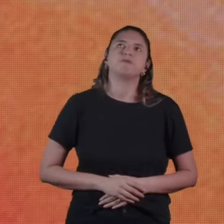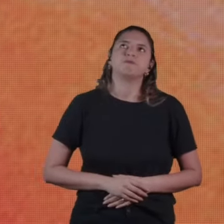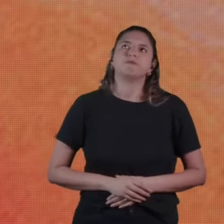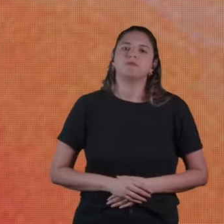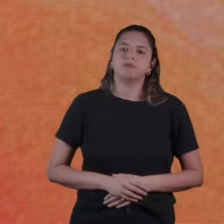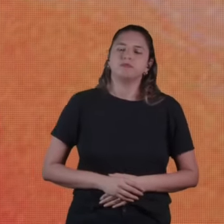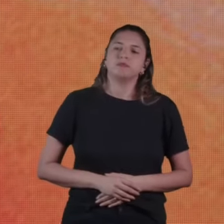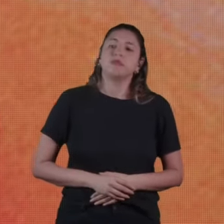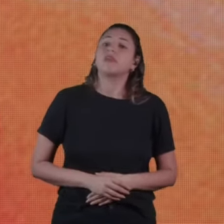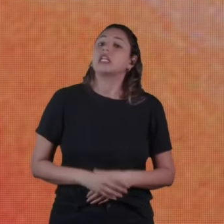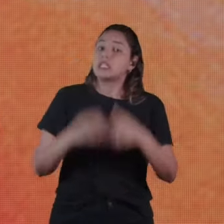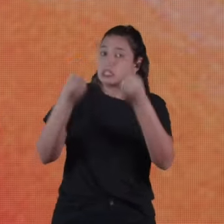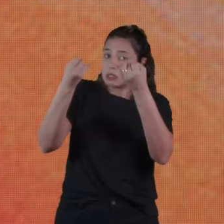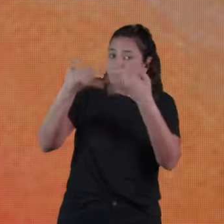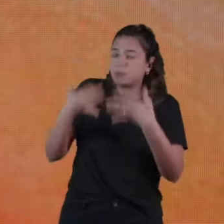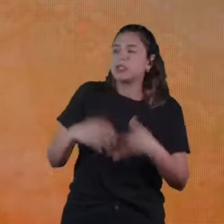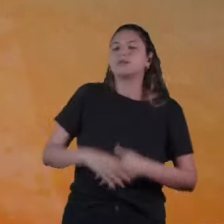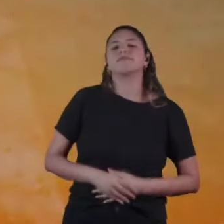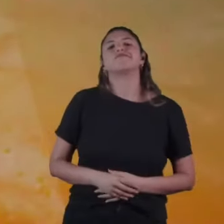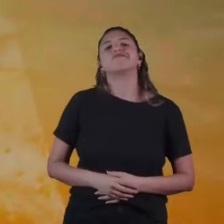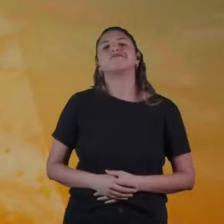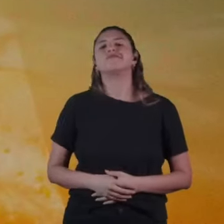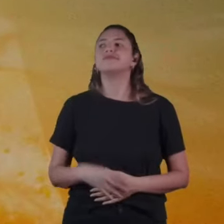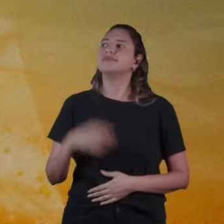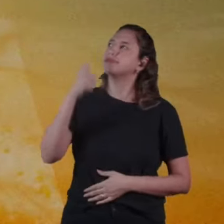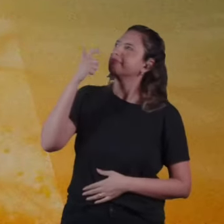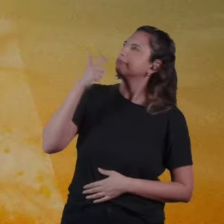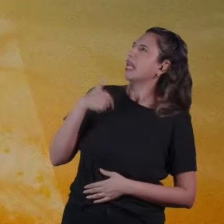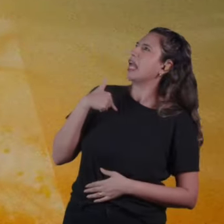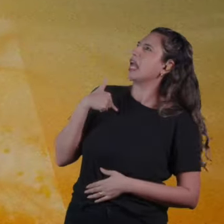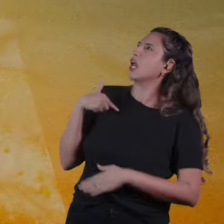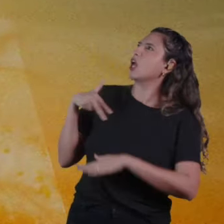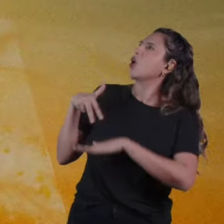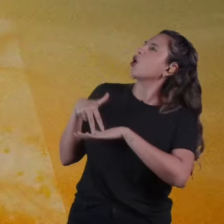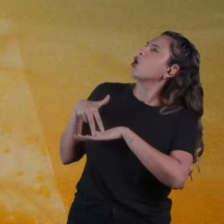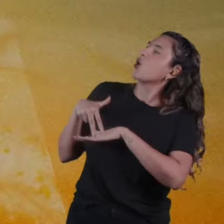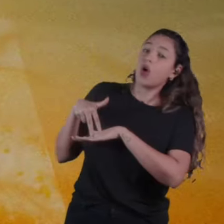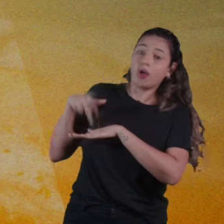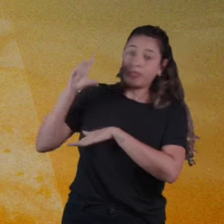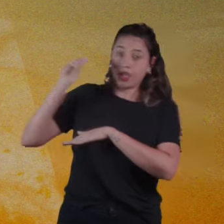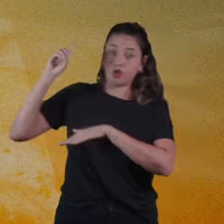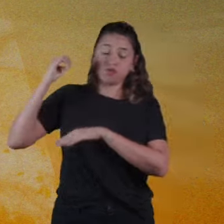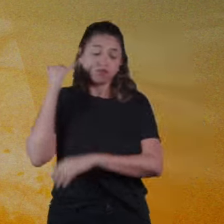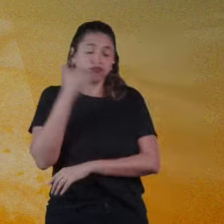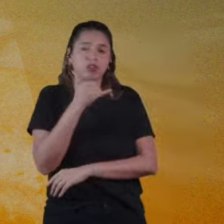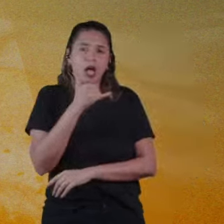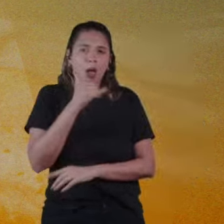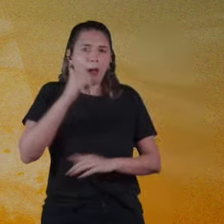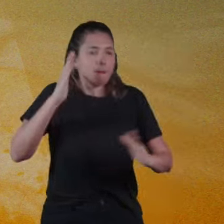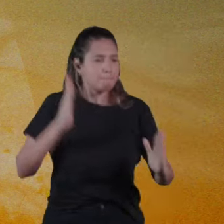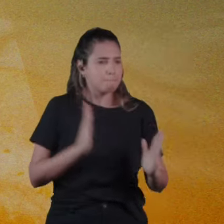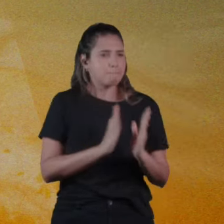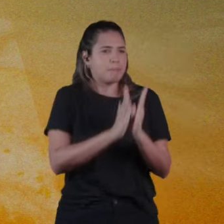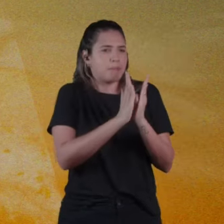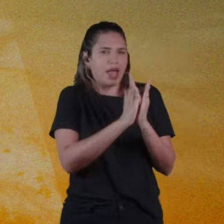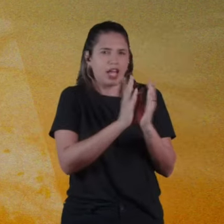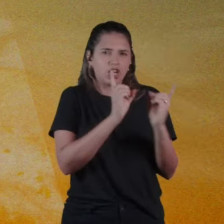Jeremias 23 e 24, que diz assim, acaso sou Deus apenas de perto, diz o Senhor, e não também de